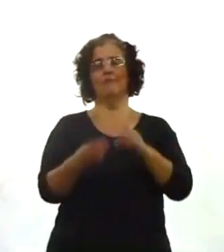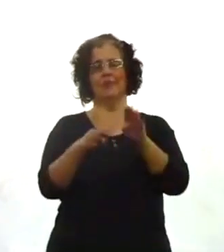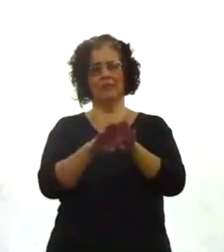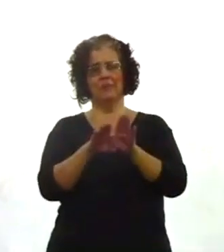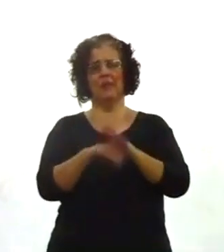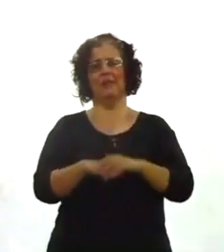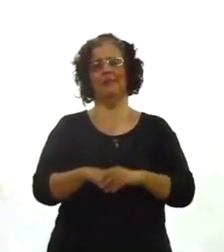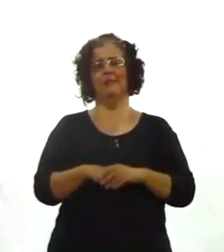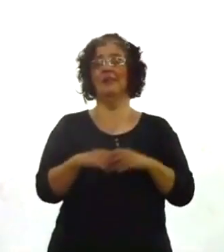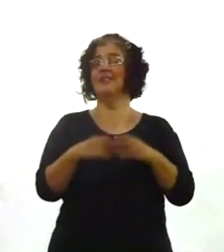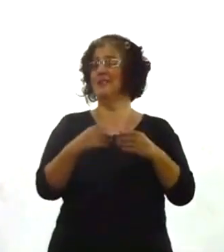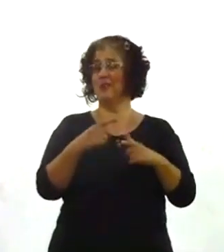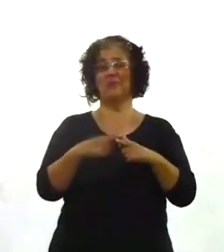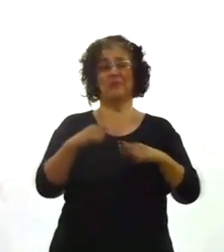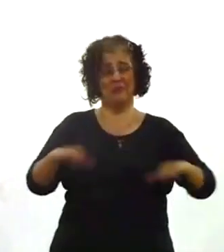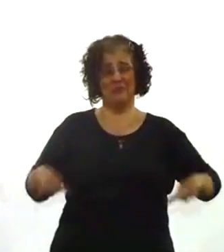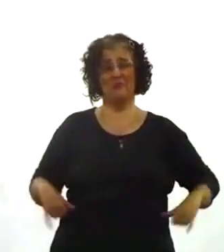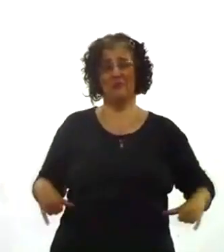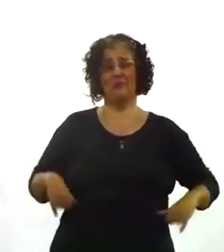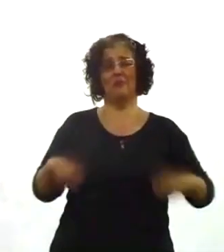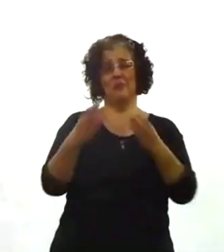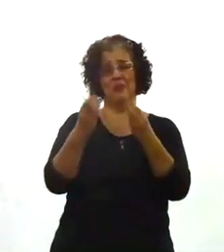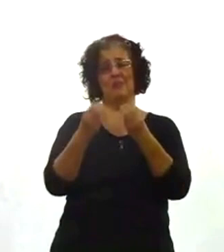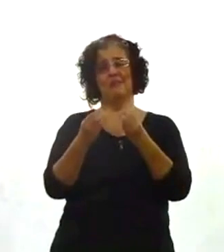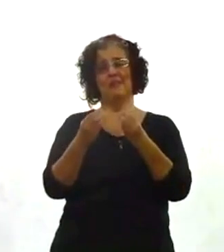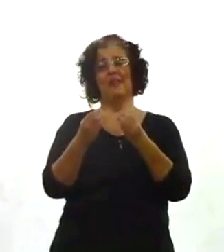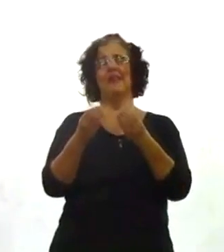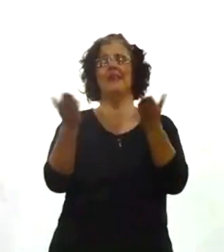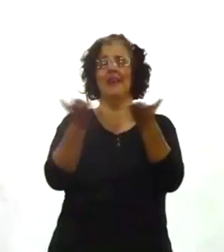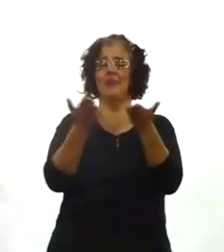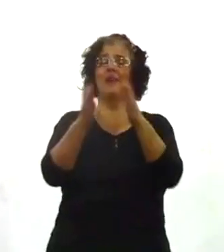igreja, orem por mim.